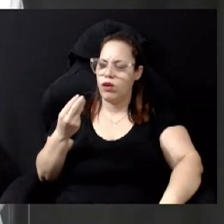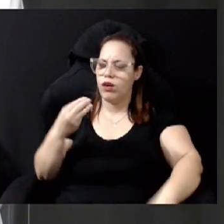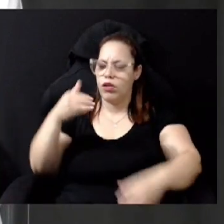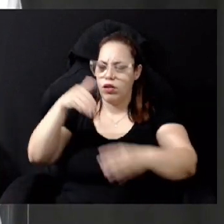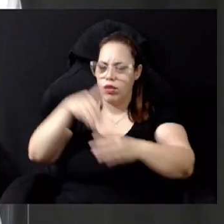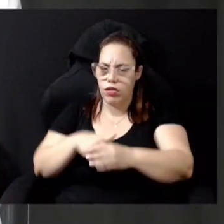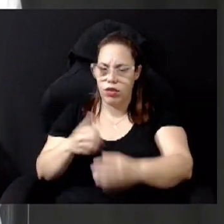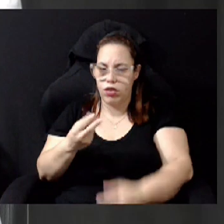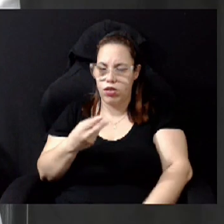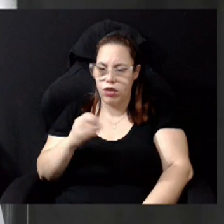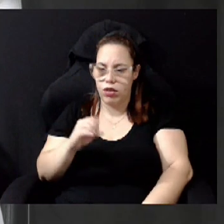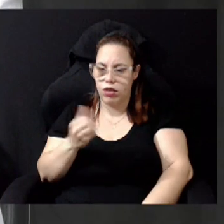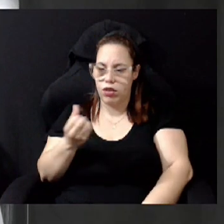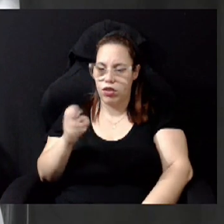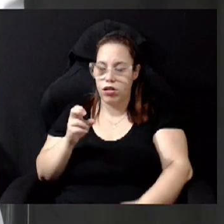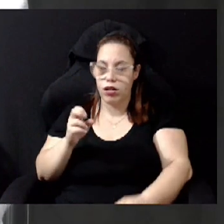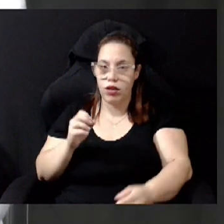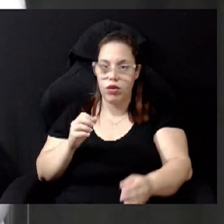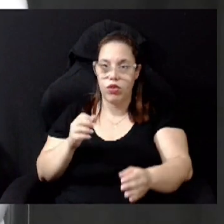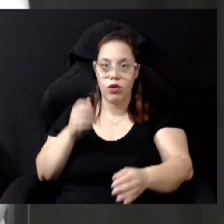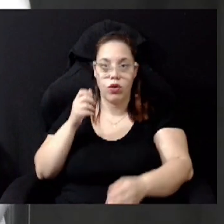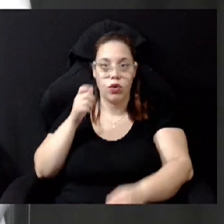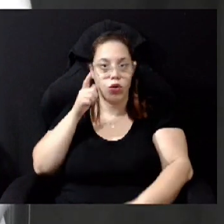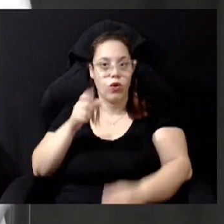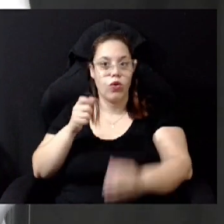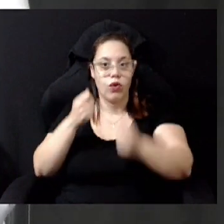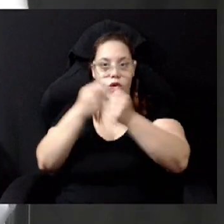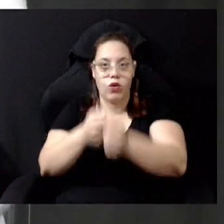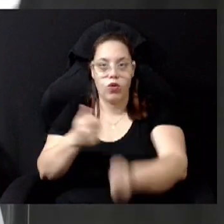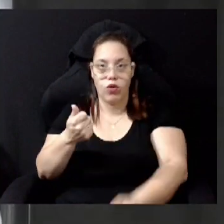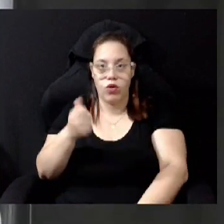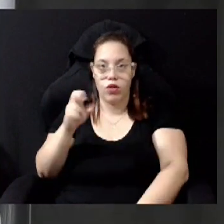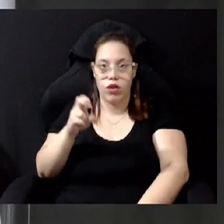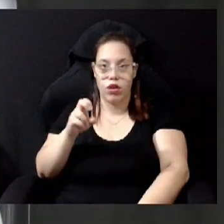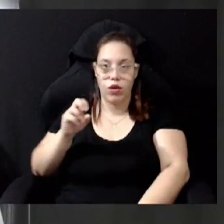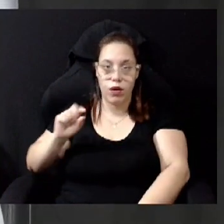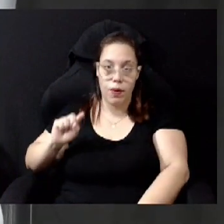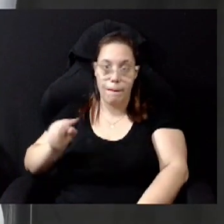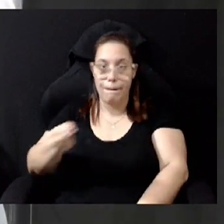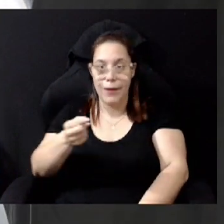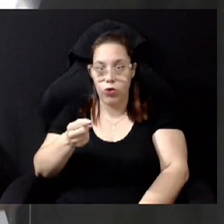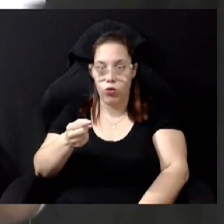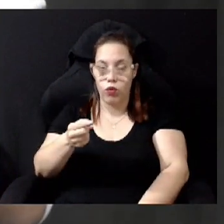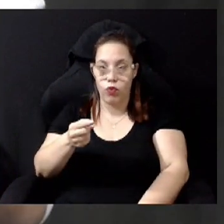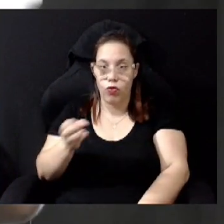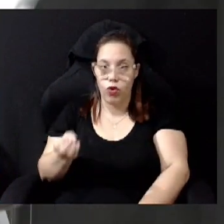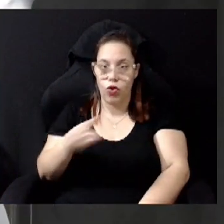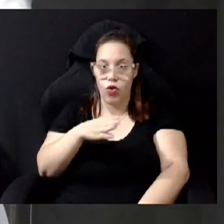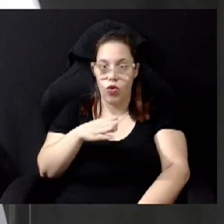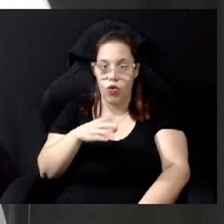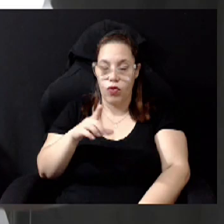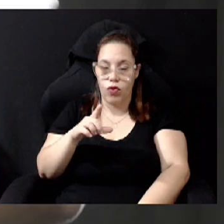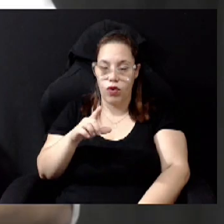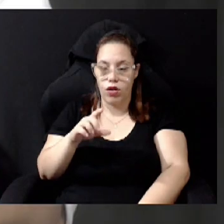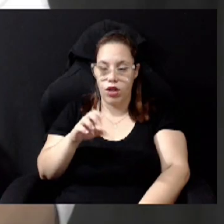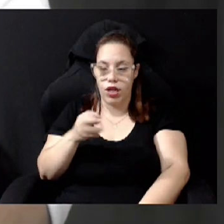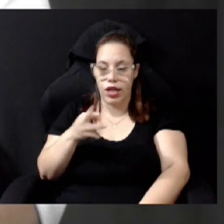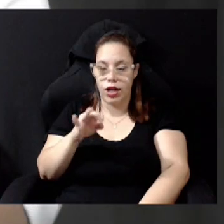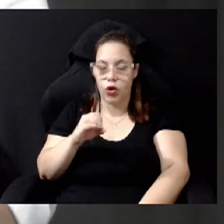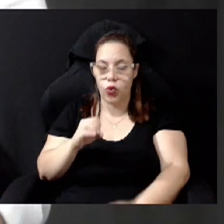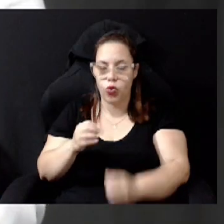conseguimos entregar para a população 15 mil novas ligações de esgoto. Então começou lá atrás esse projeto,